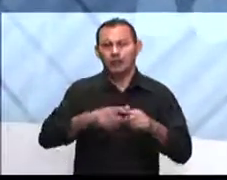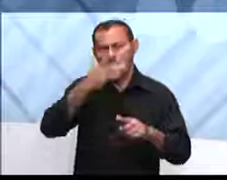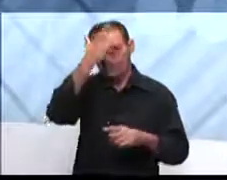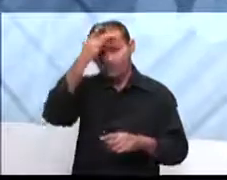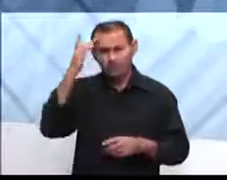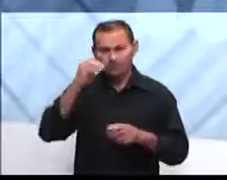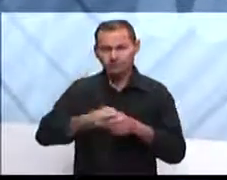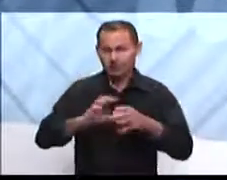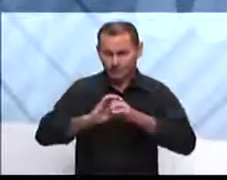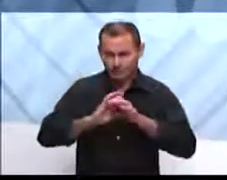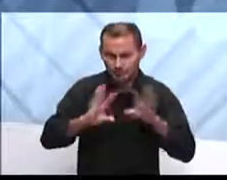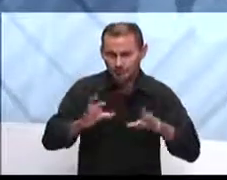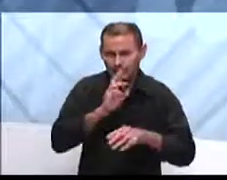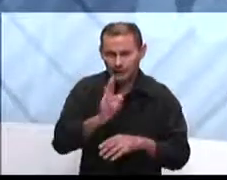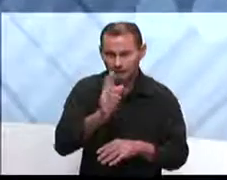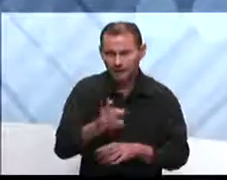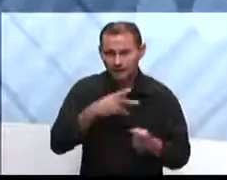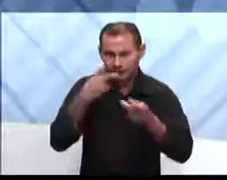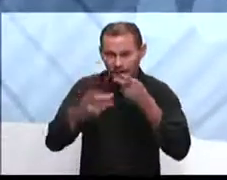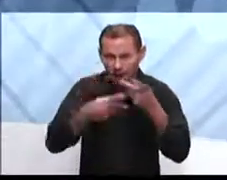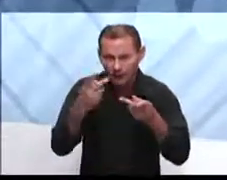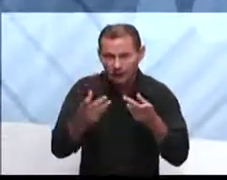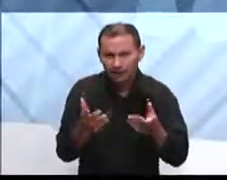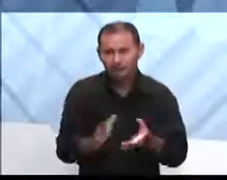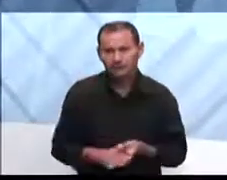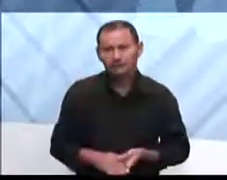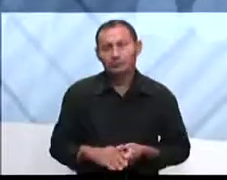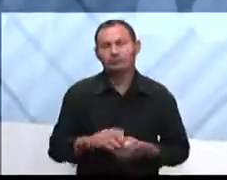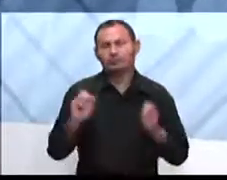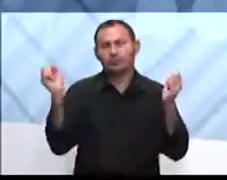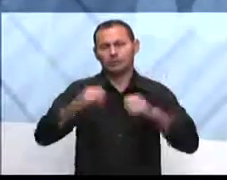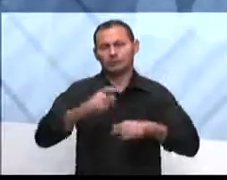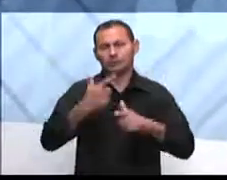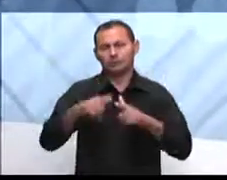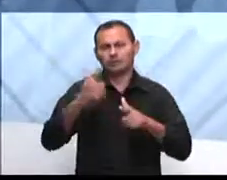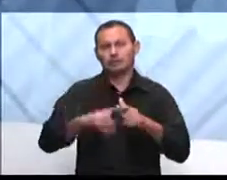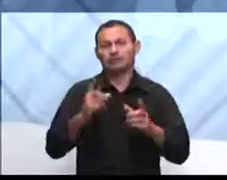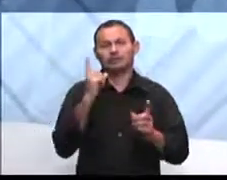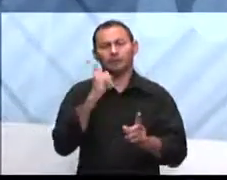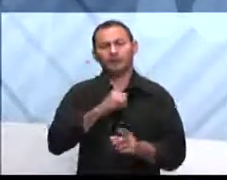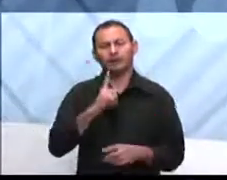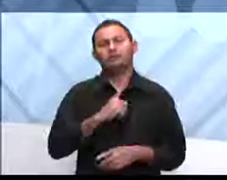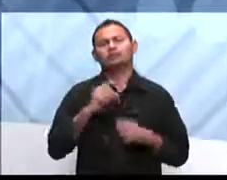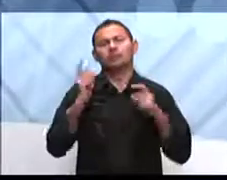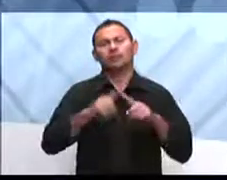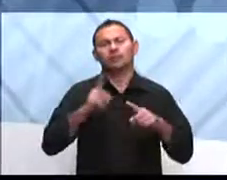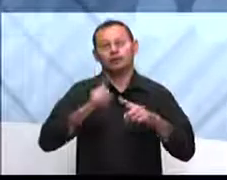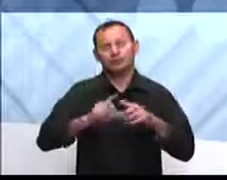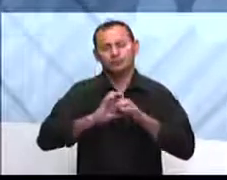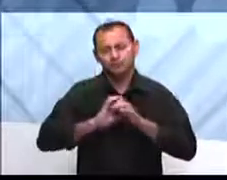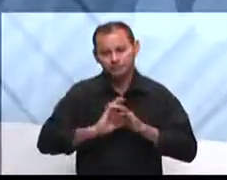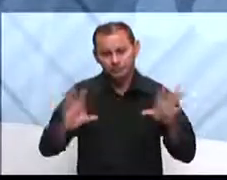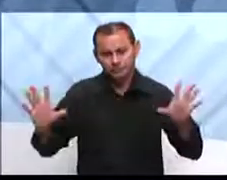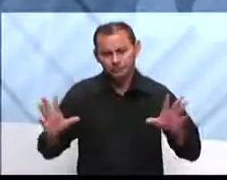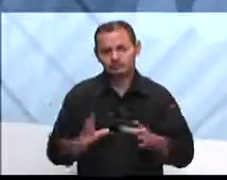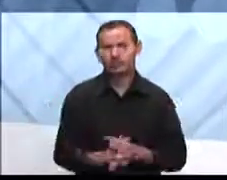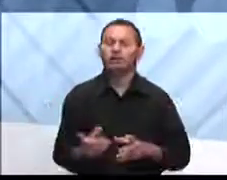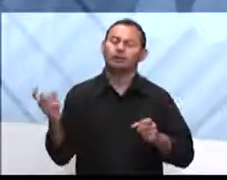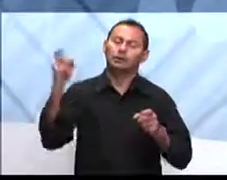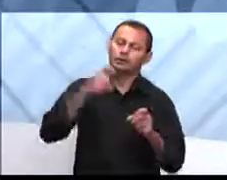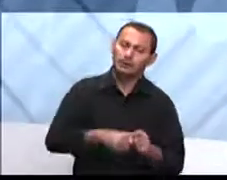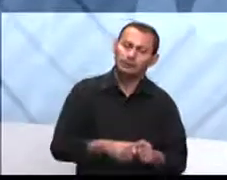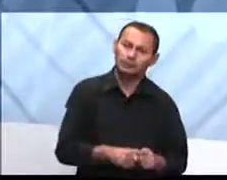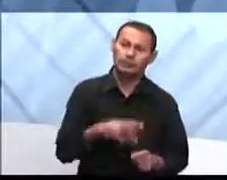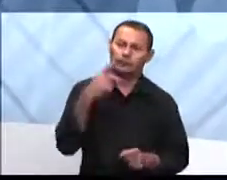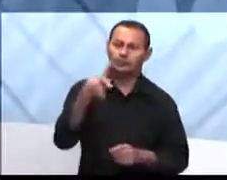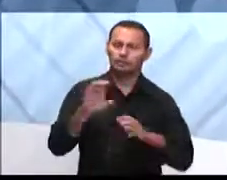está ali disposta a reclamar e falar, né, dos possíveis problemas encontrados, é porque ele está disposto a retornar